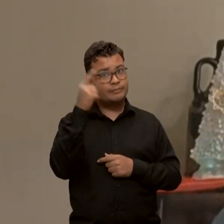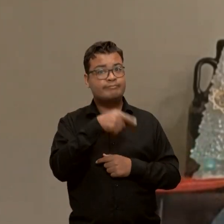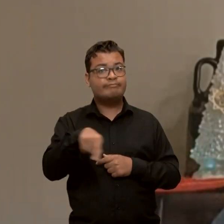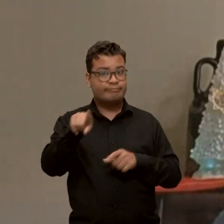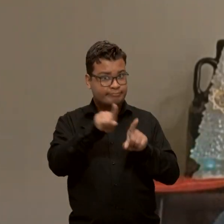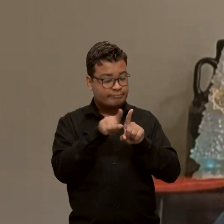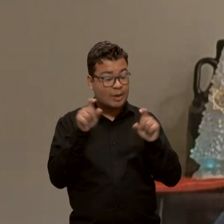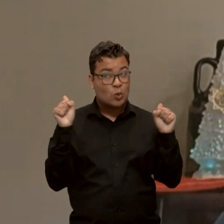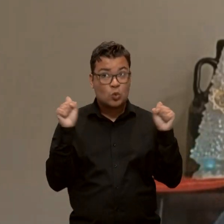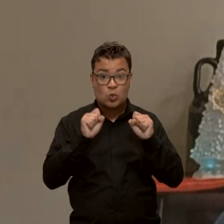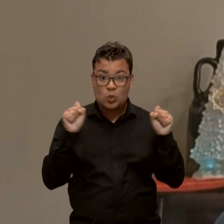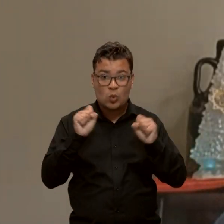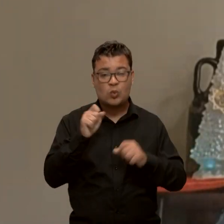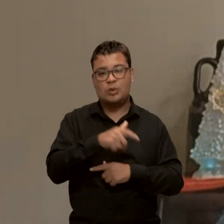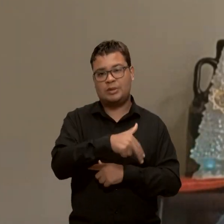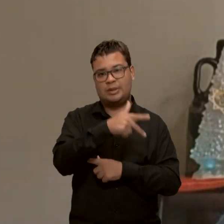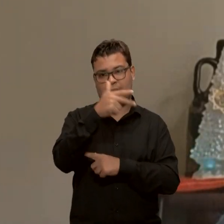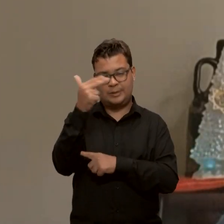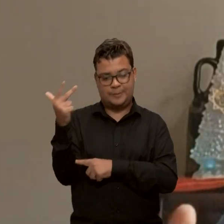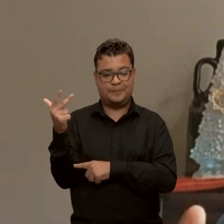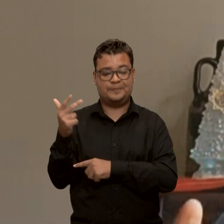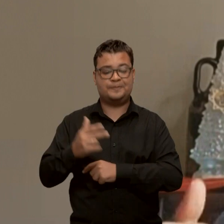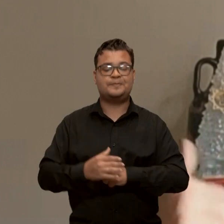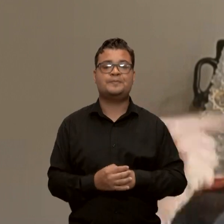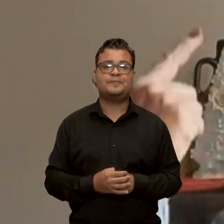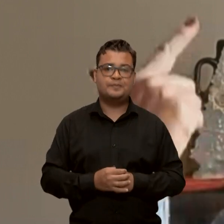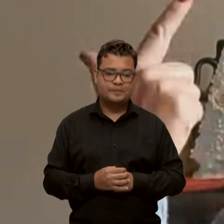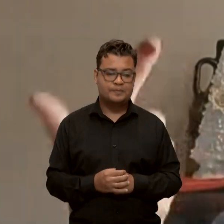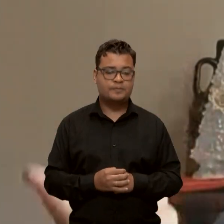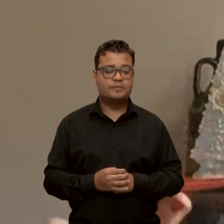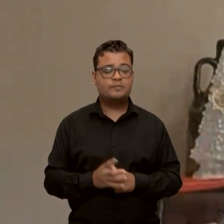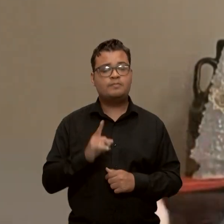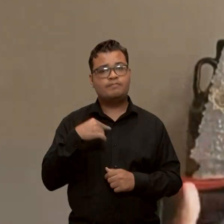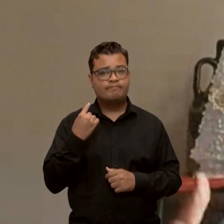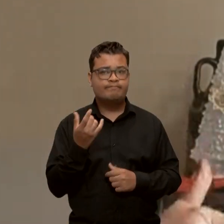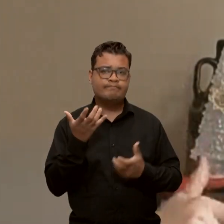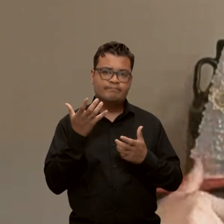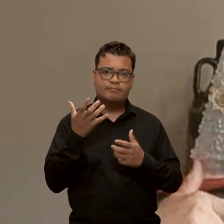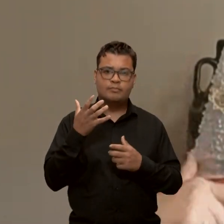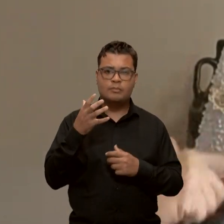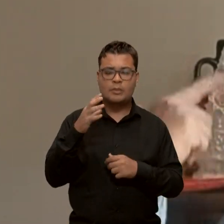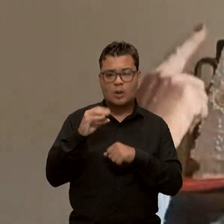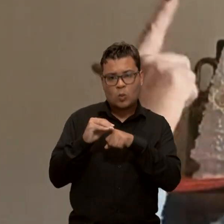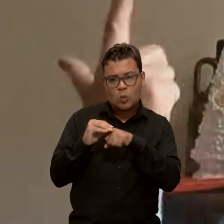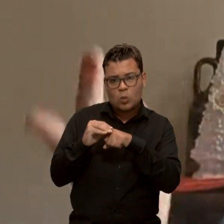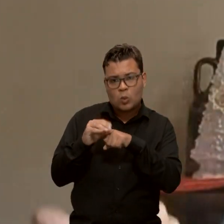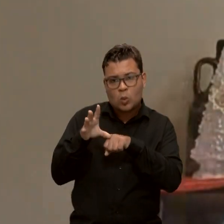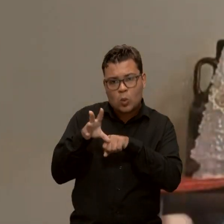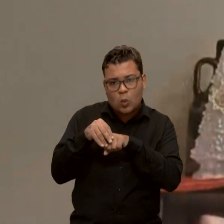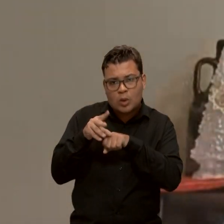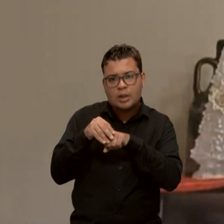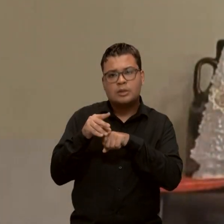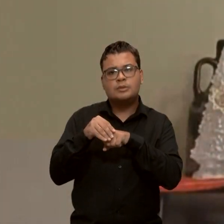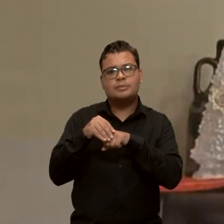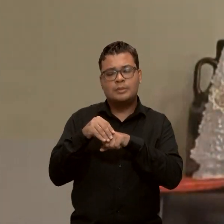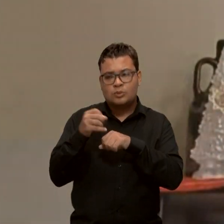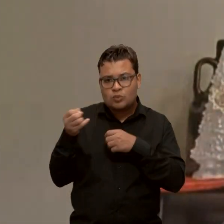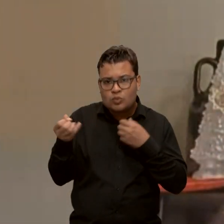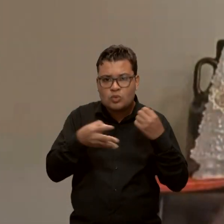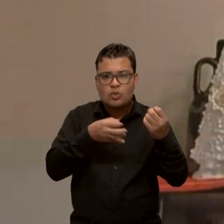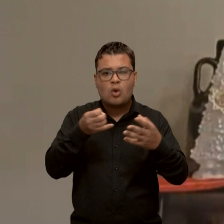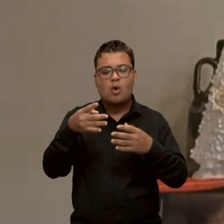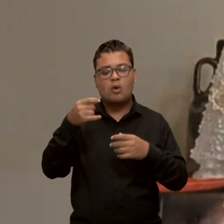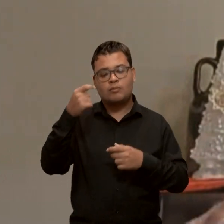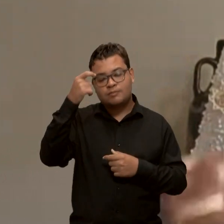É uma época que a gente procura renovar nosso conhecimento, renovar a nossa mente. E a gente tem